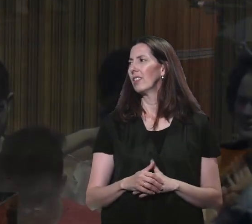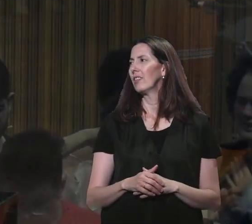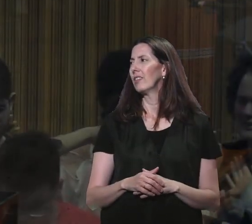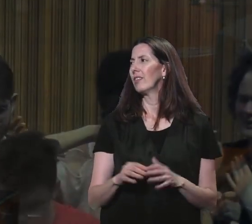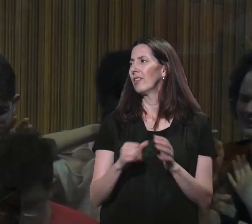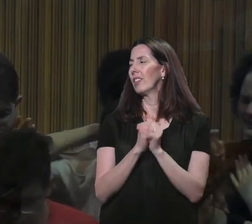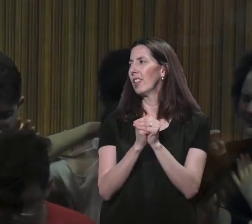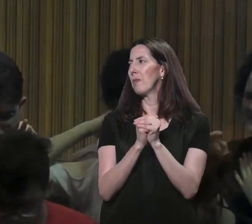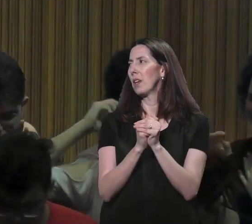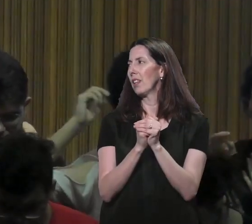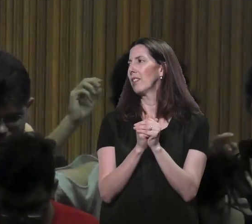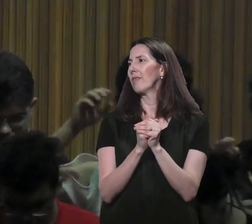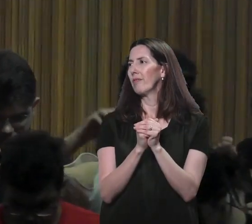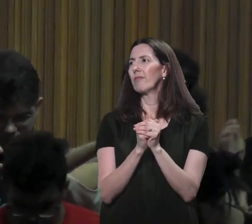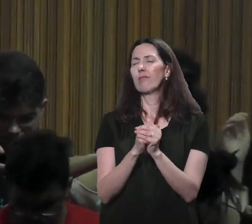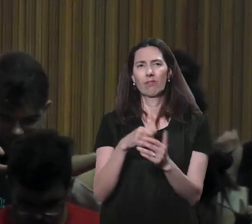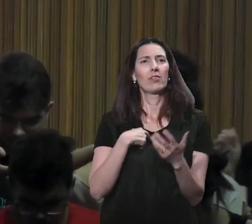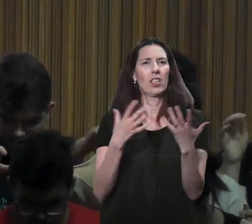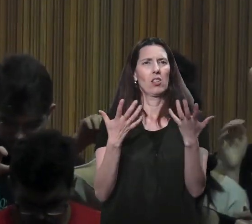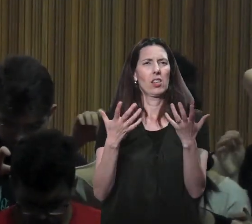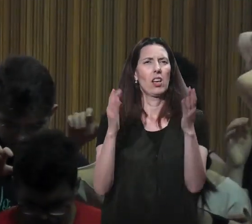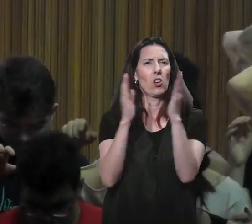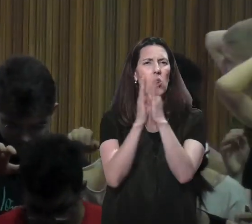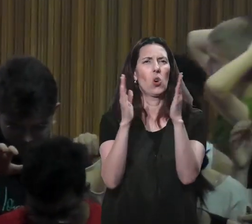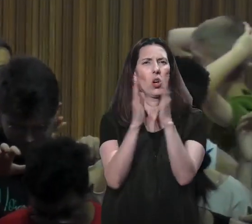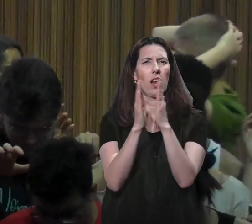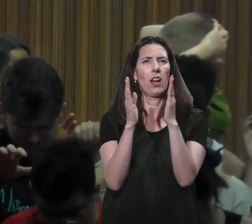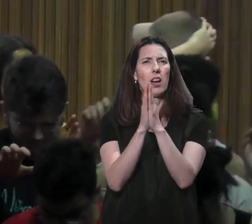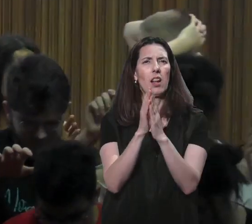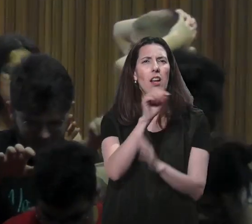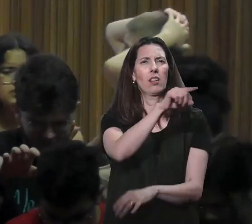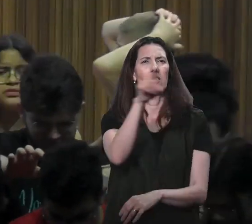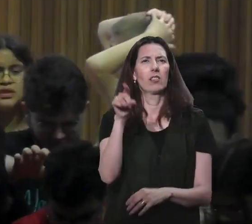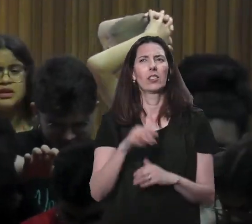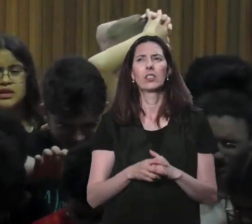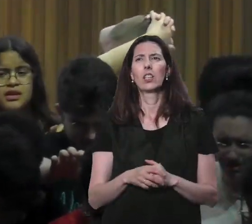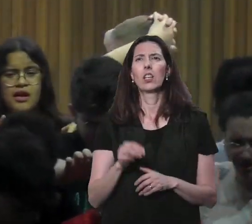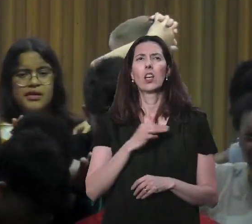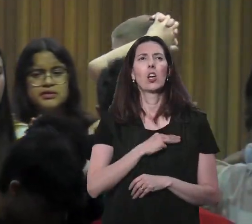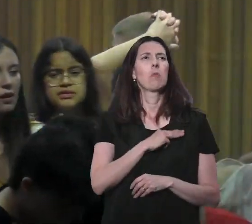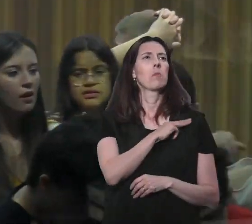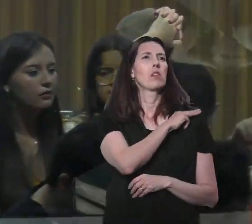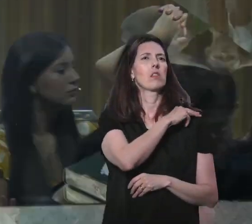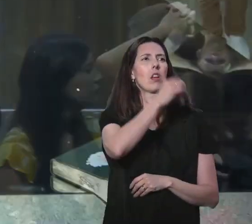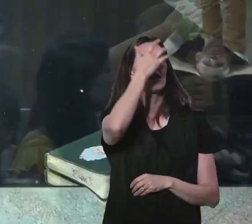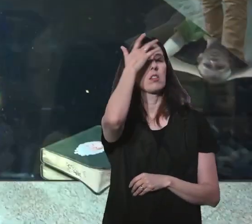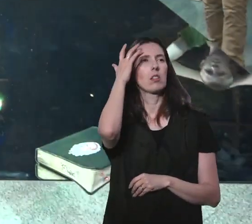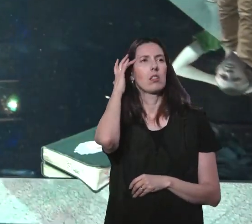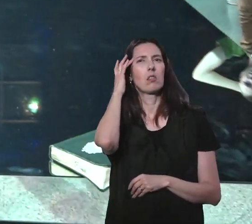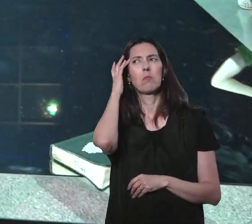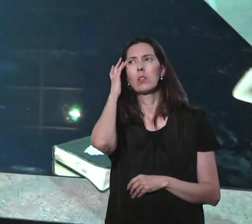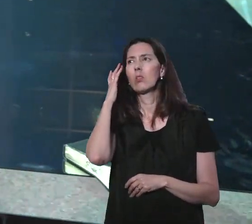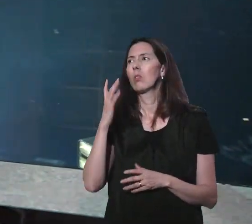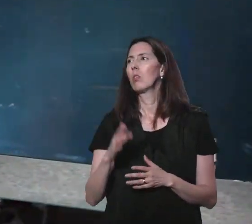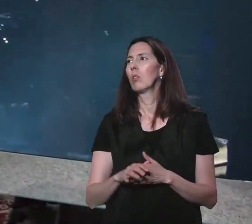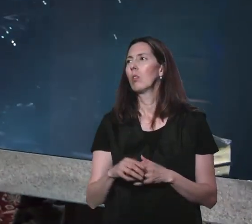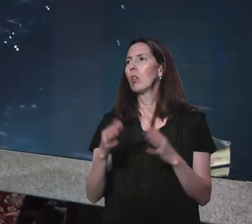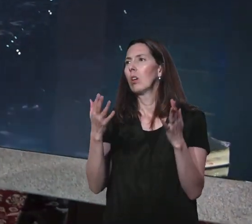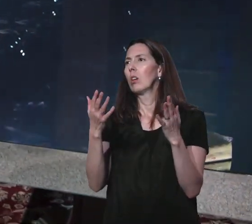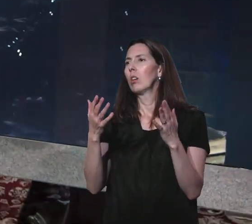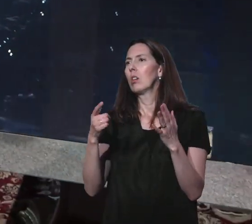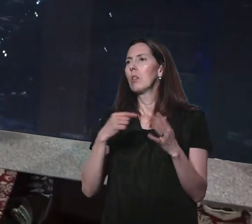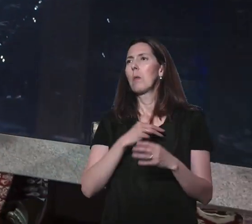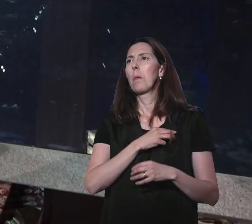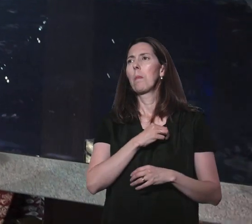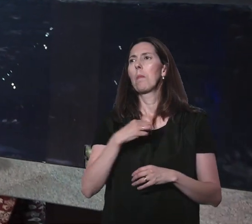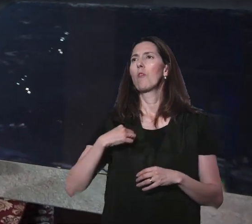Amém. Eu quero orar com você. Vou pedir para o Ministério de Integração vir aqui. Você que entregou a sua vida para Jesus,